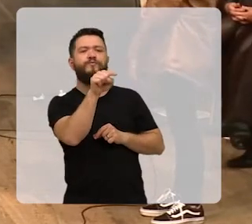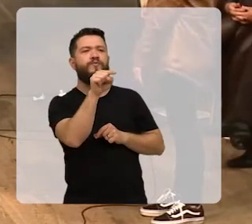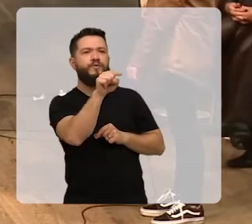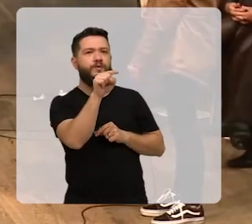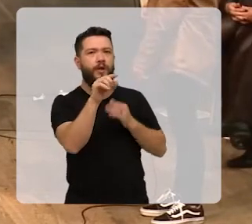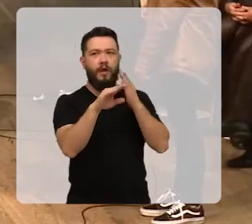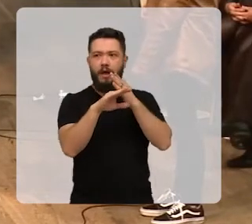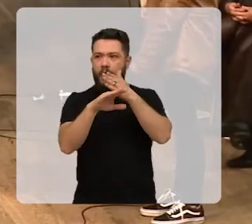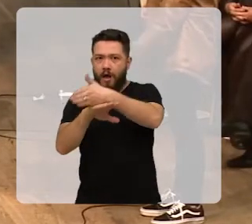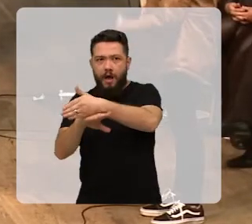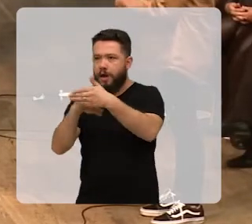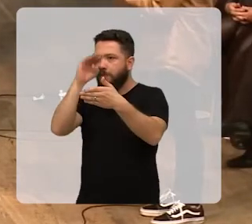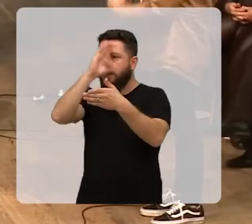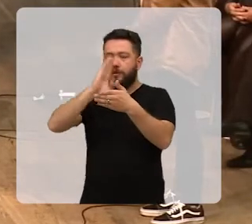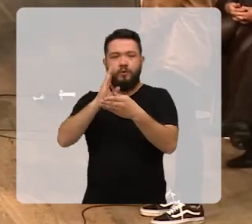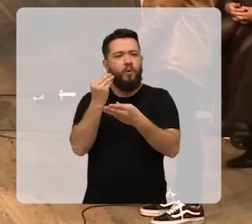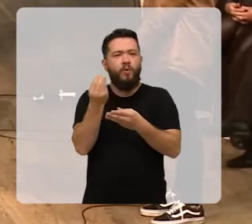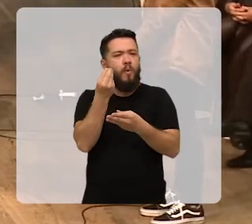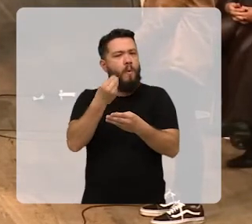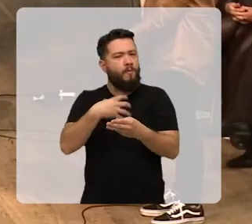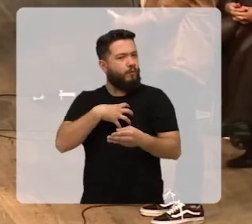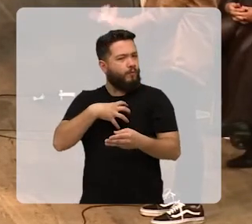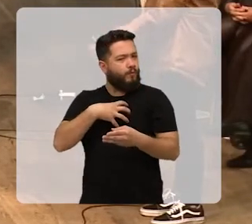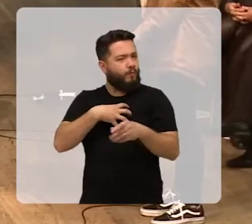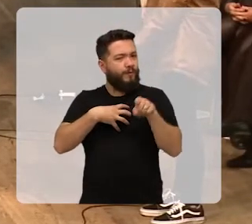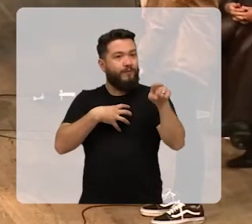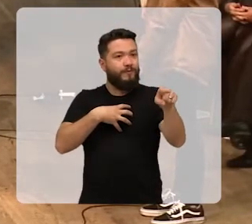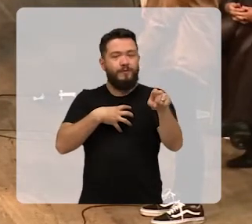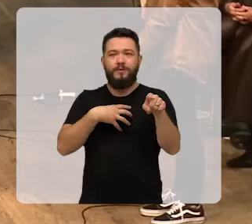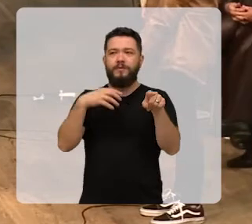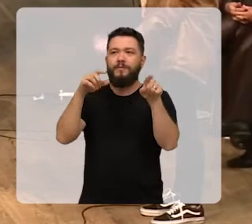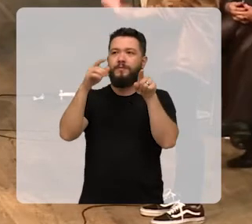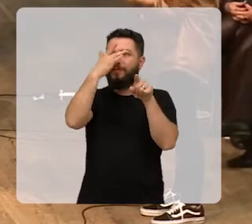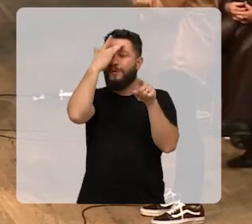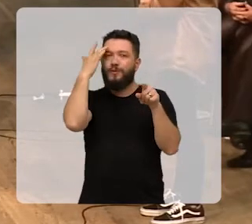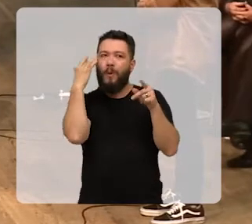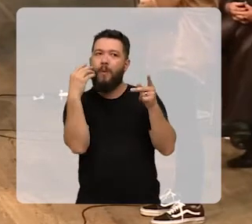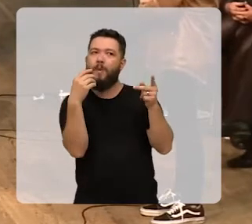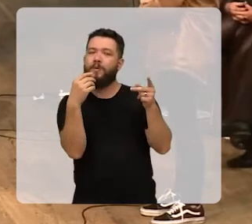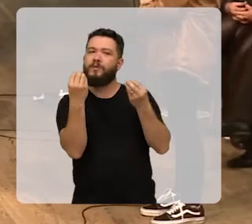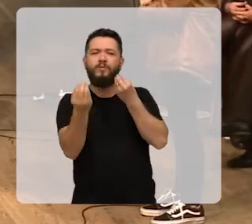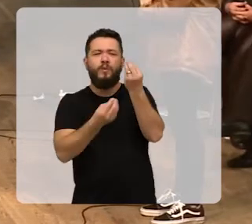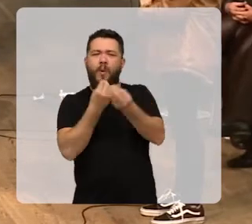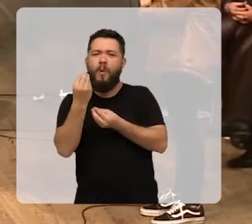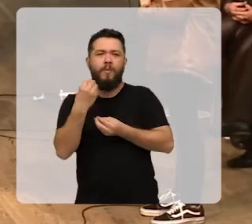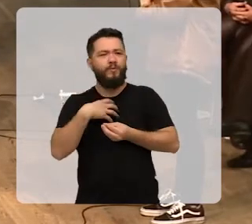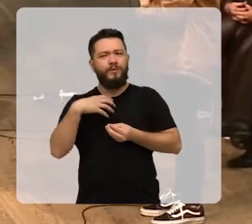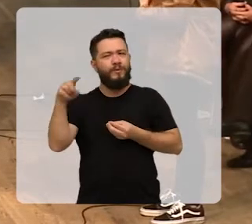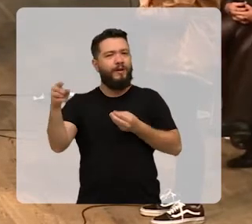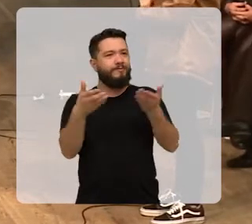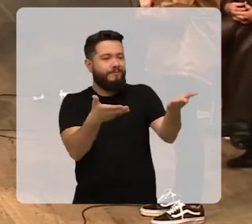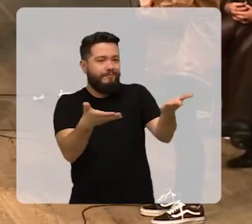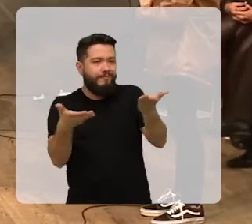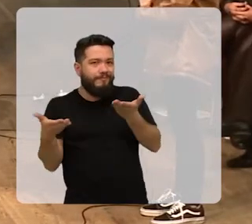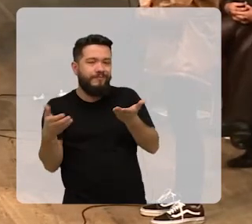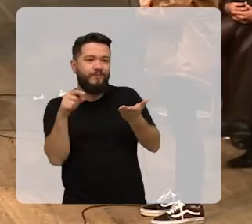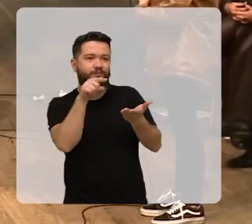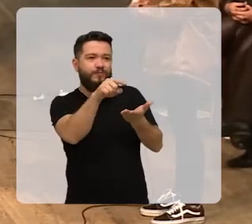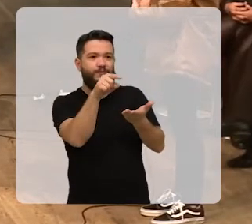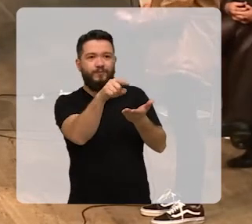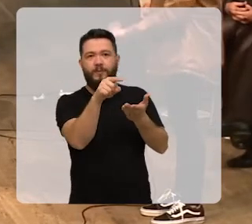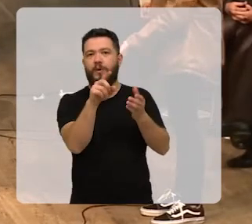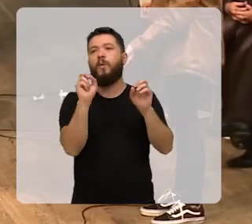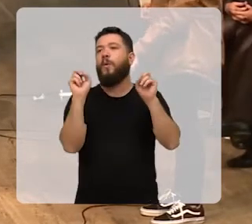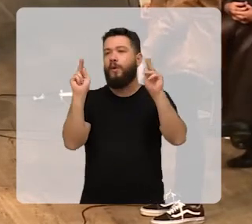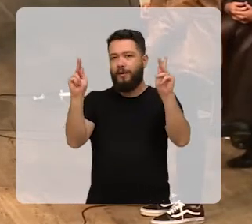chegar no Brasil como que a senhora se sentiu a recepção aqui das pessoas que moravam aqui por mais que fosse a